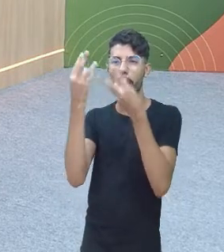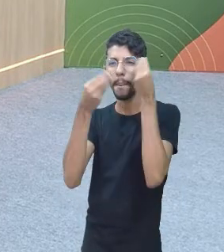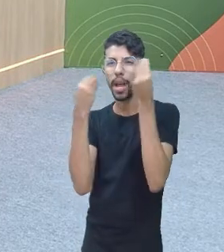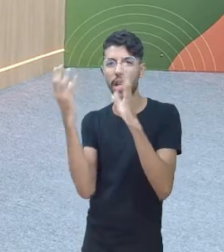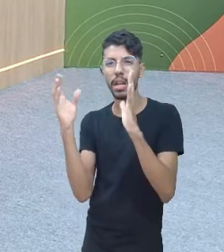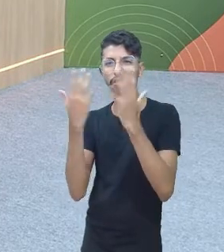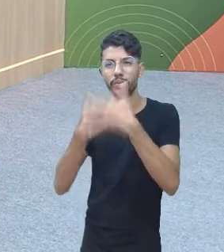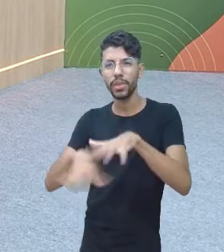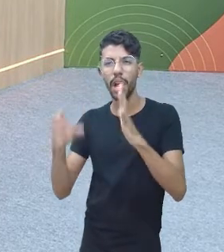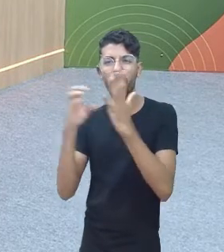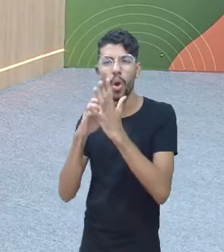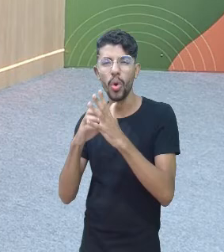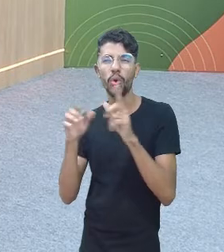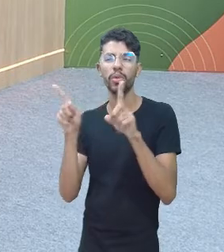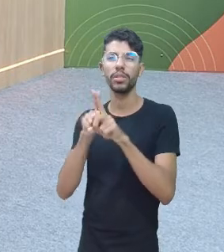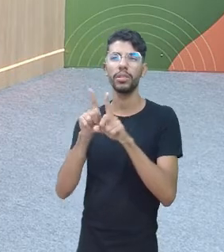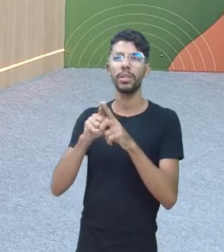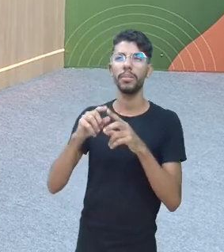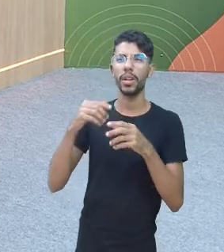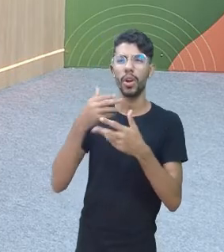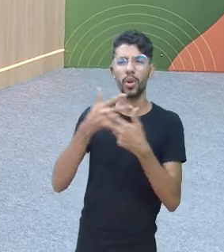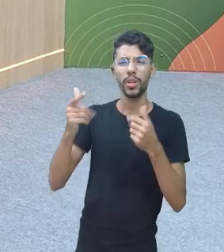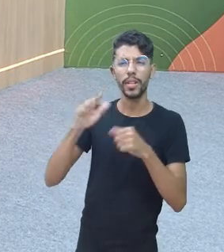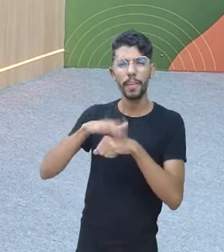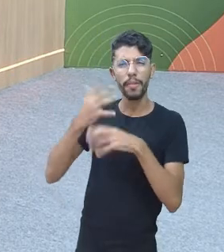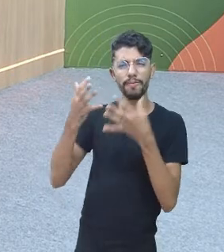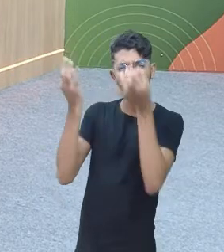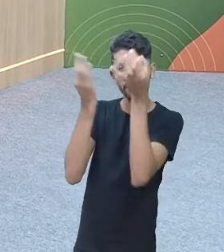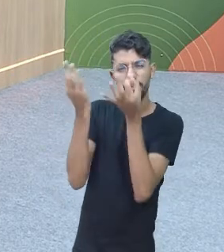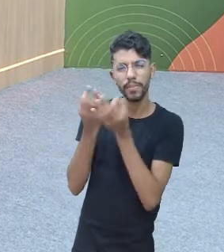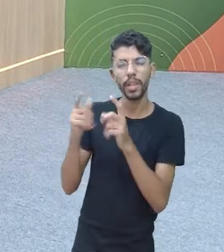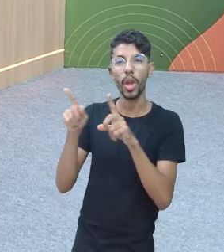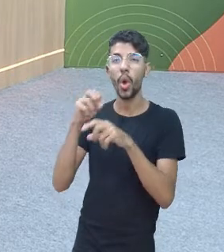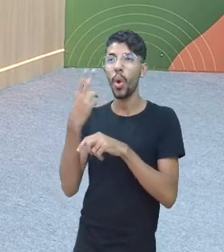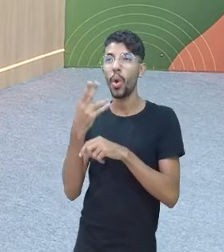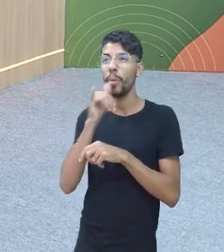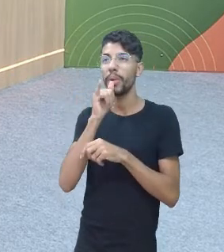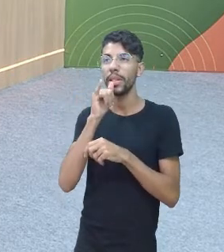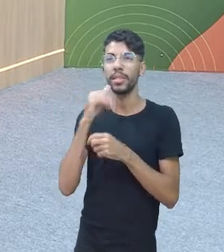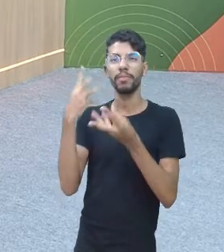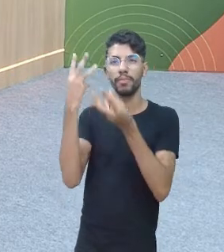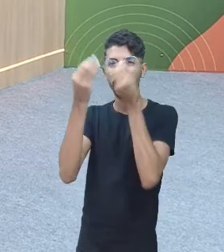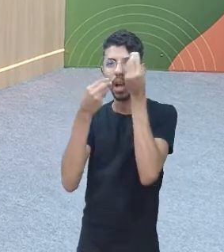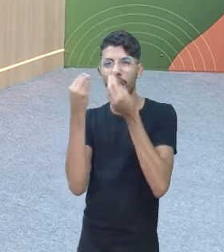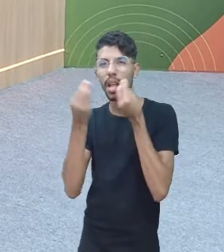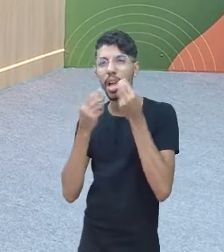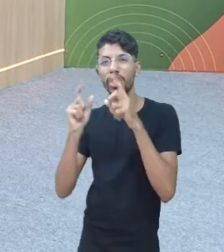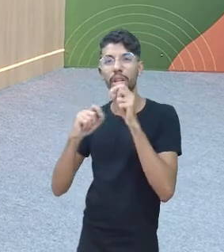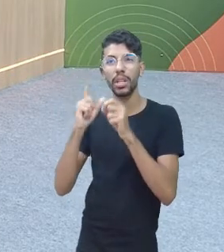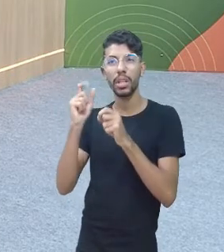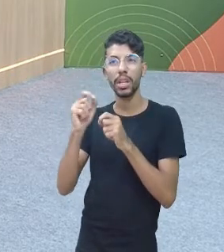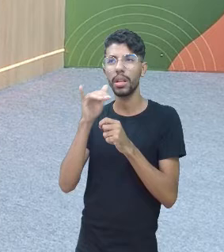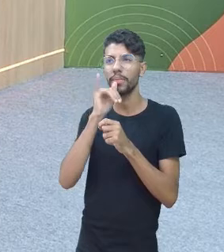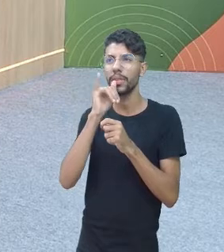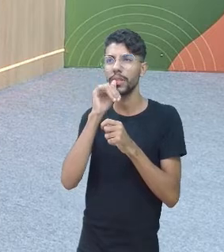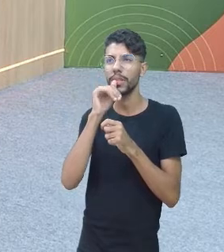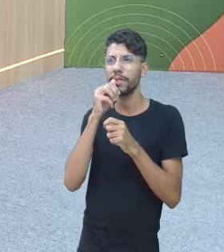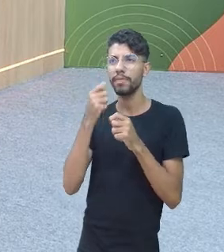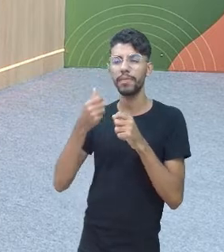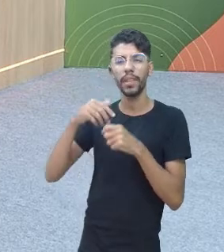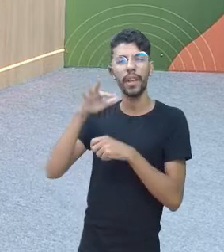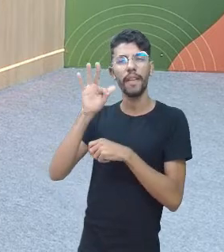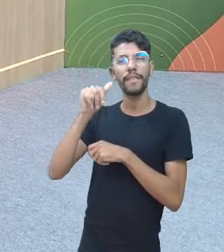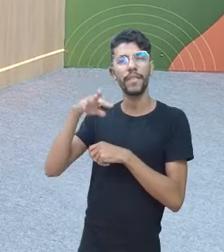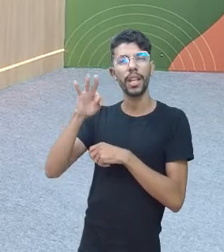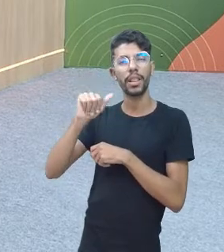uma coisa mais elaborada, ou até mesmo uma maquiagem de fantasia, por exemplo, que são recursos mais elaborados